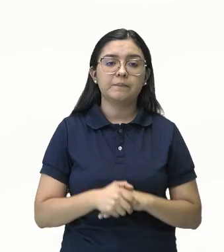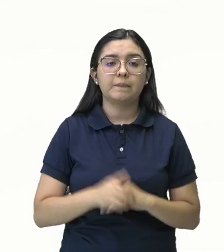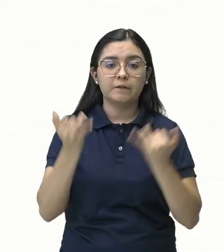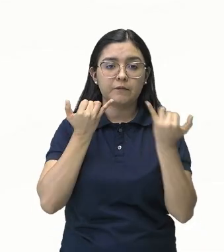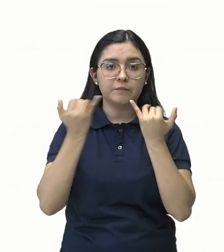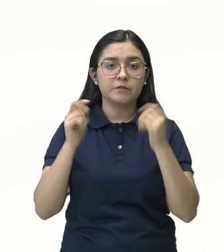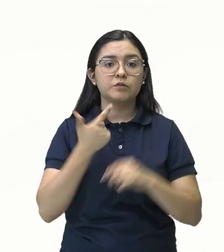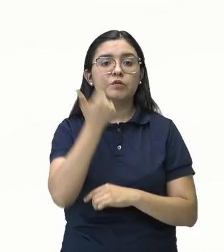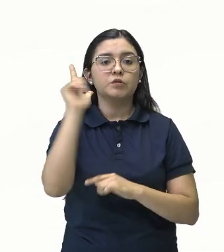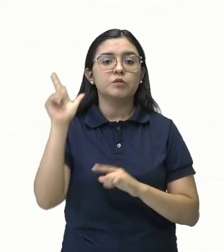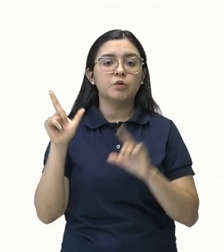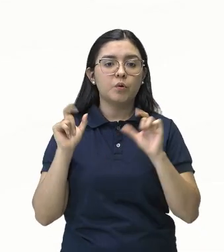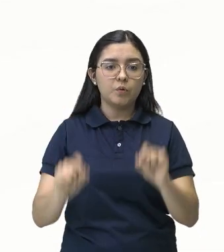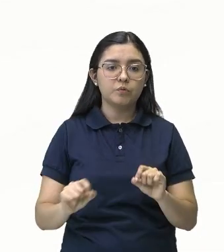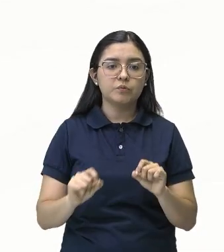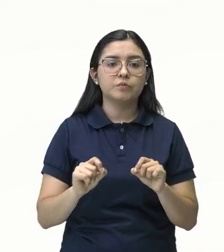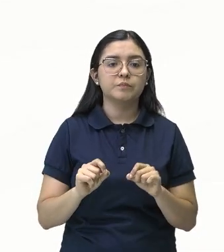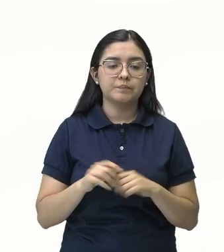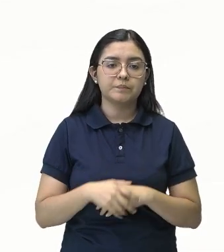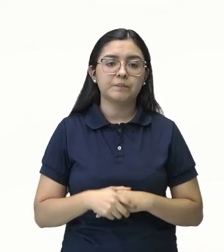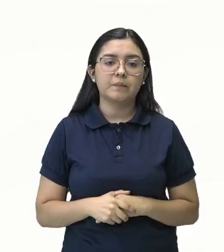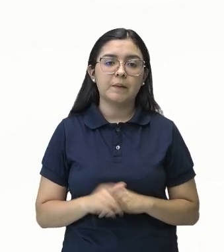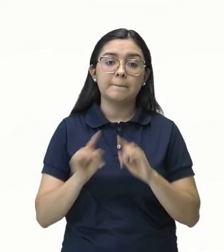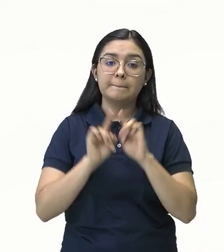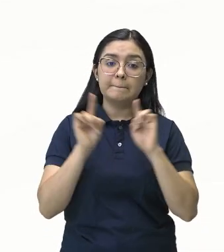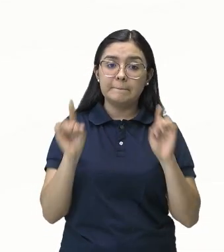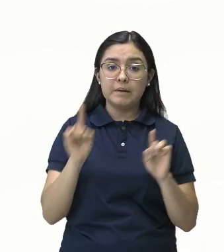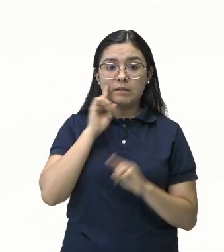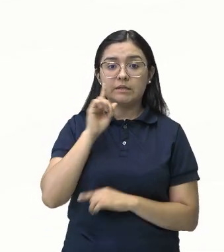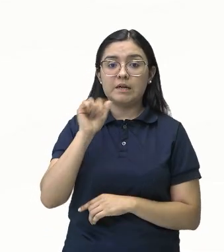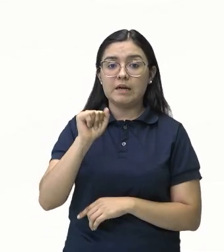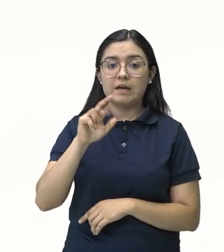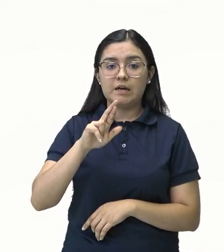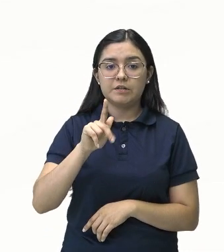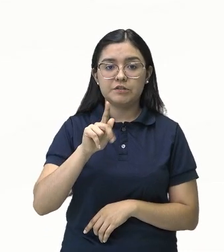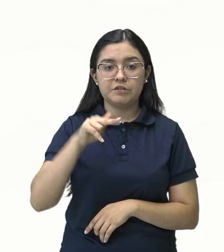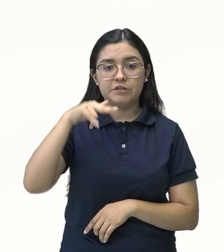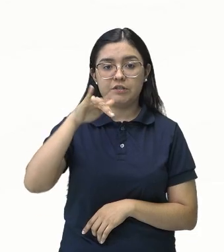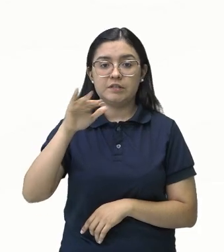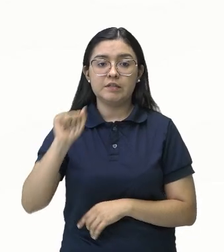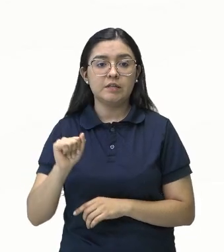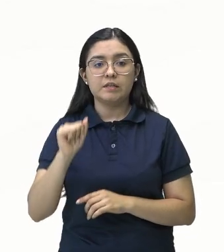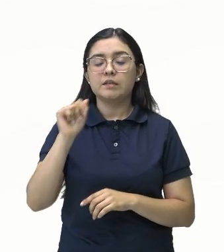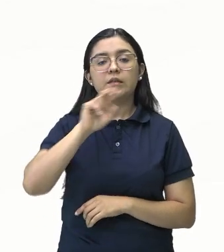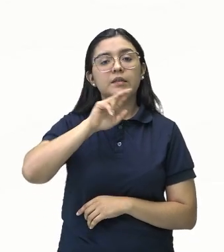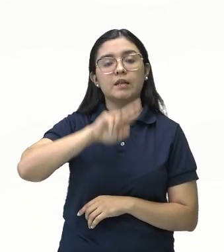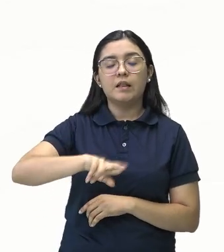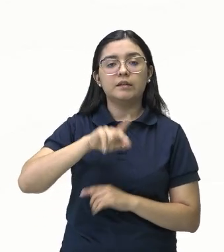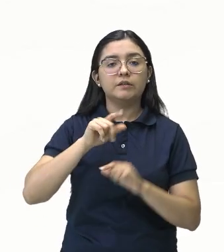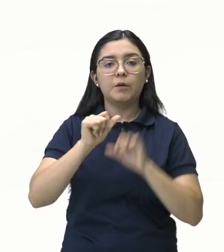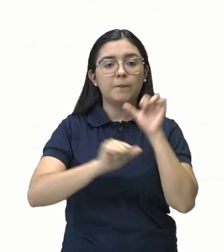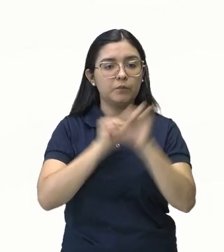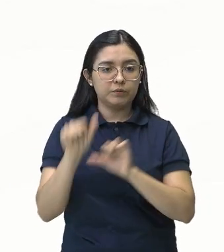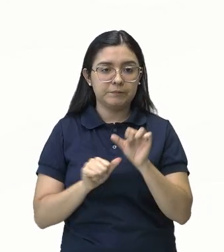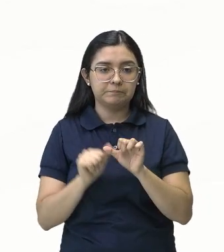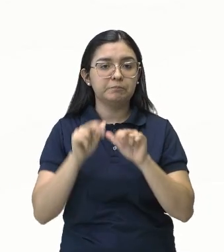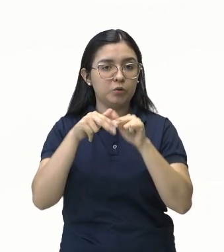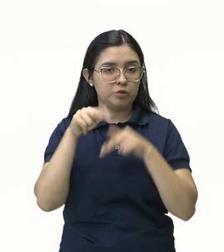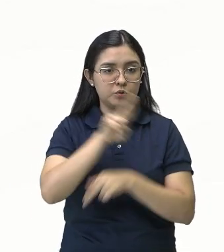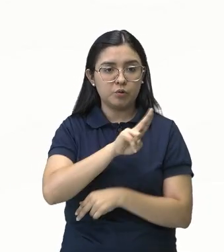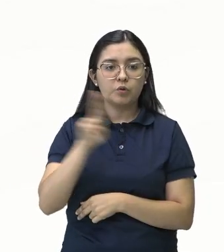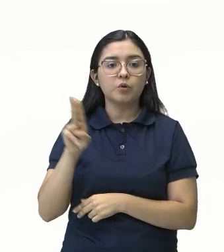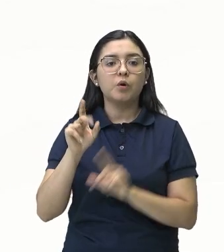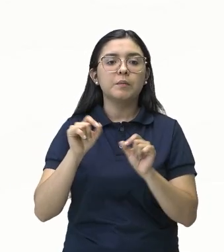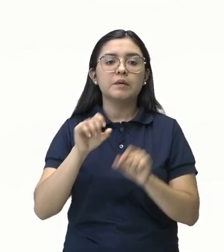de outros codificantes, mas aqui, no caso da arginina, não muda. Por isso que ela é chamada de silenciosa, tá? Não